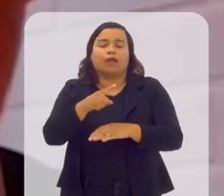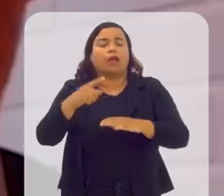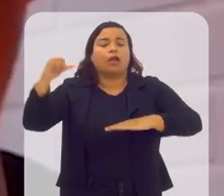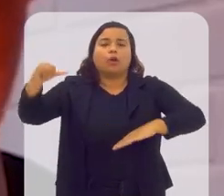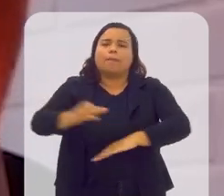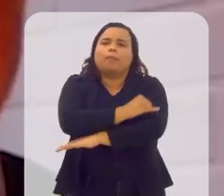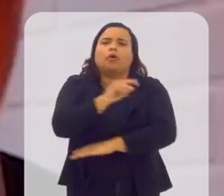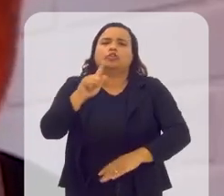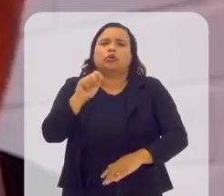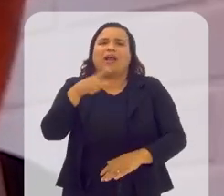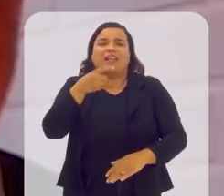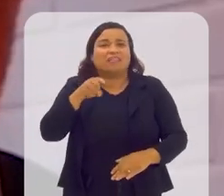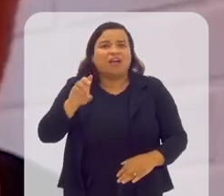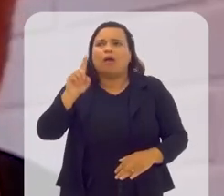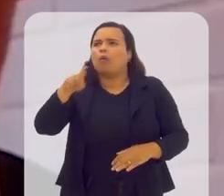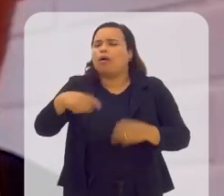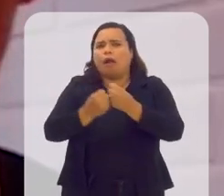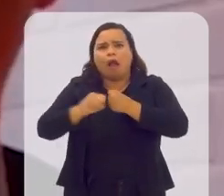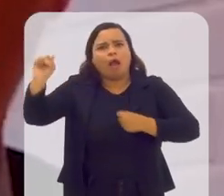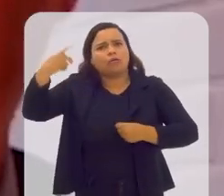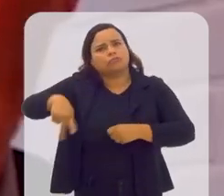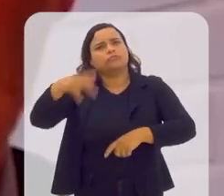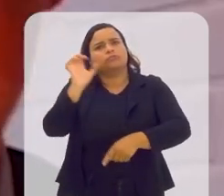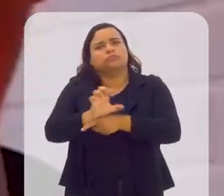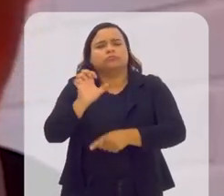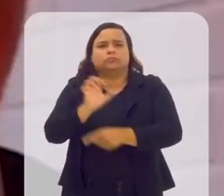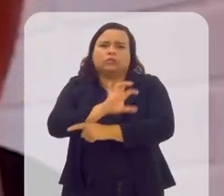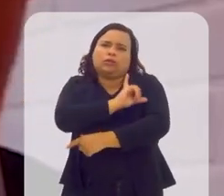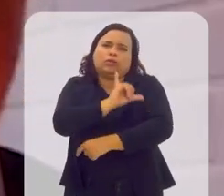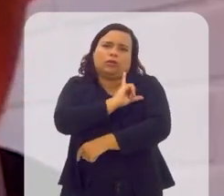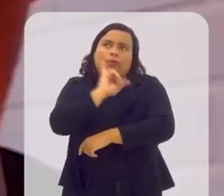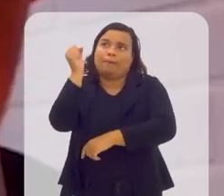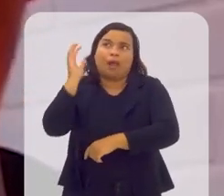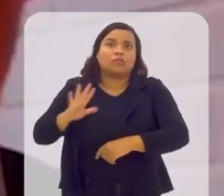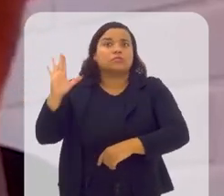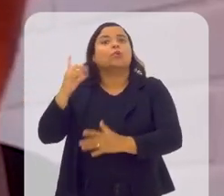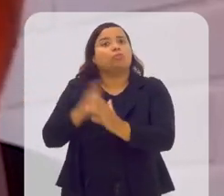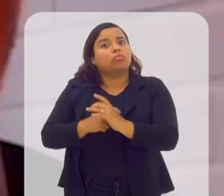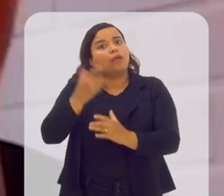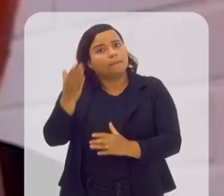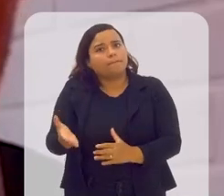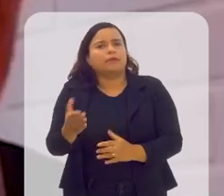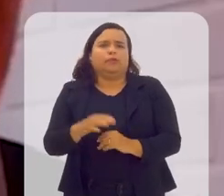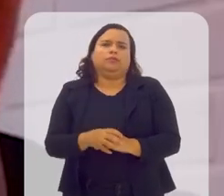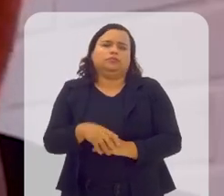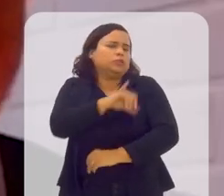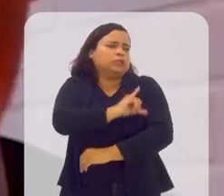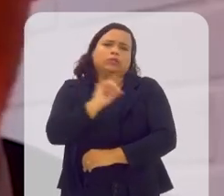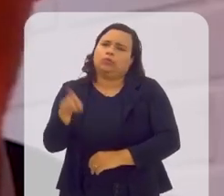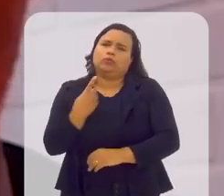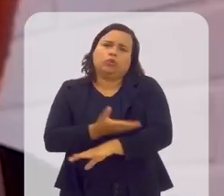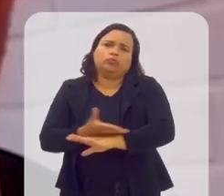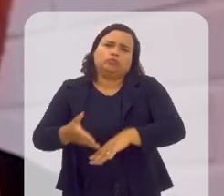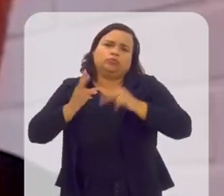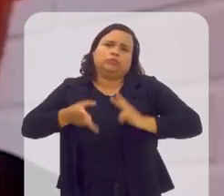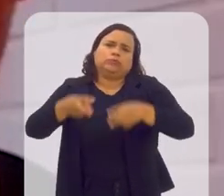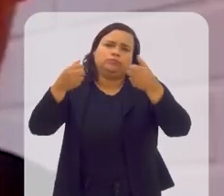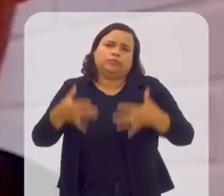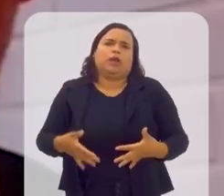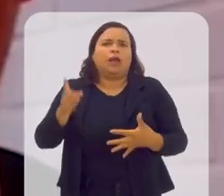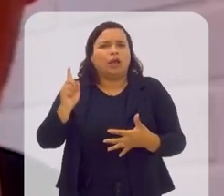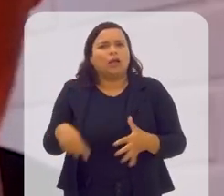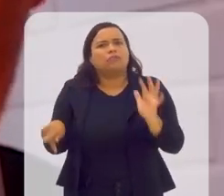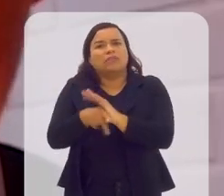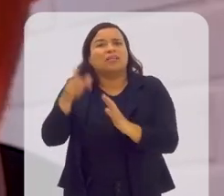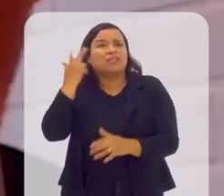grande ativo que nós temos aqui no Estado do Rio de Janeiro, e o próprio país depende dele. O Rio de Janeiro, a gente costuma falar sempre, né? Ele